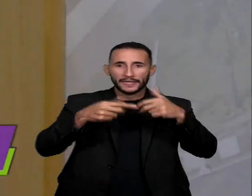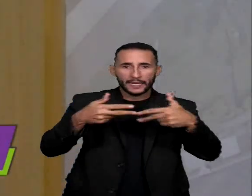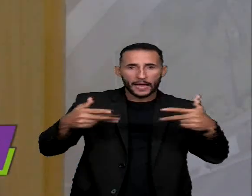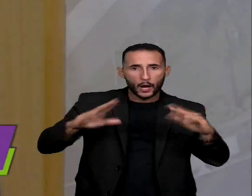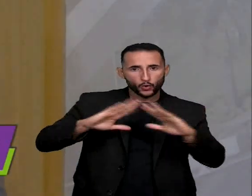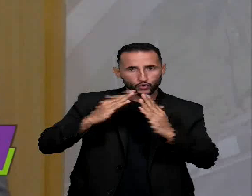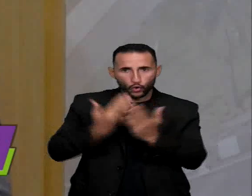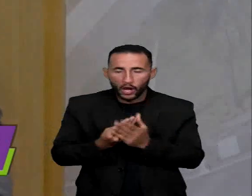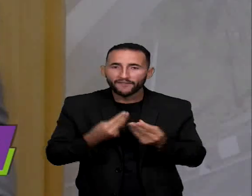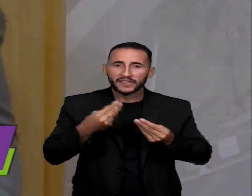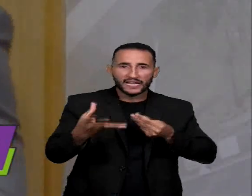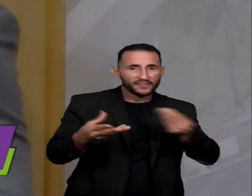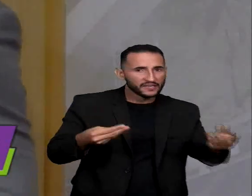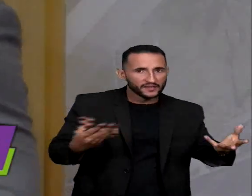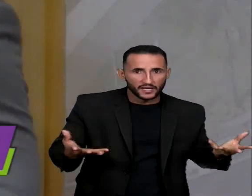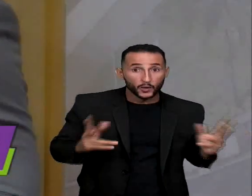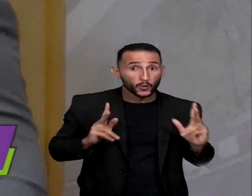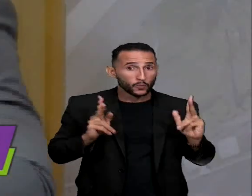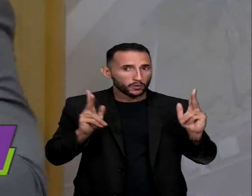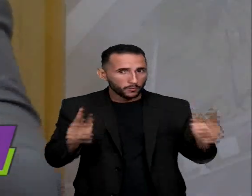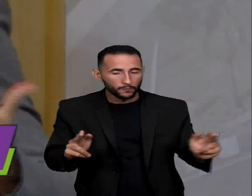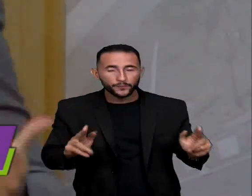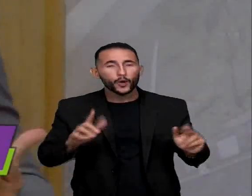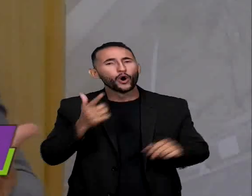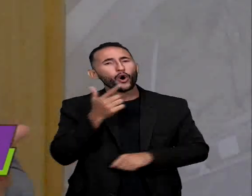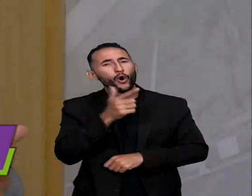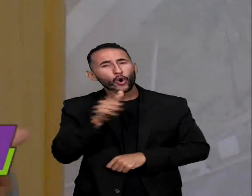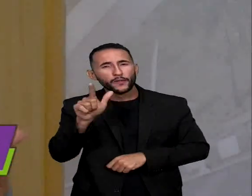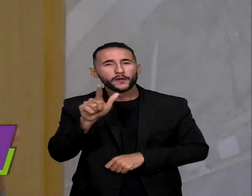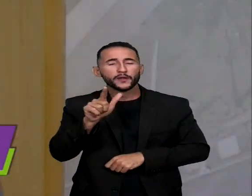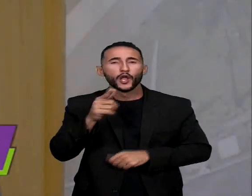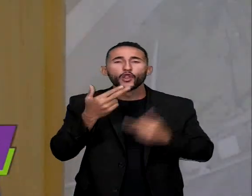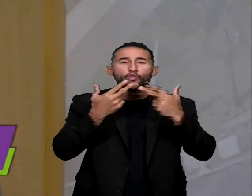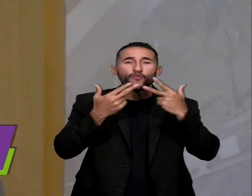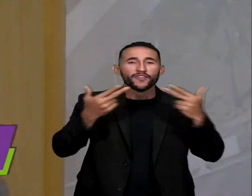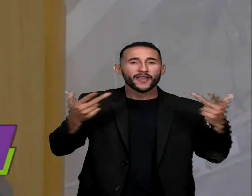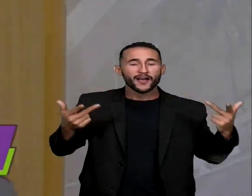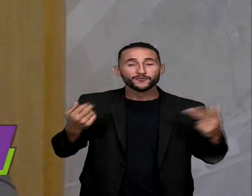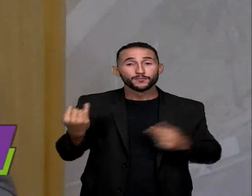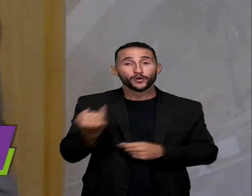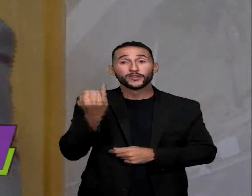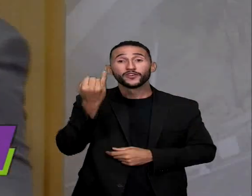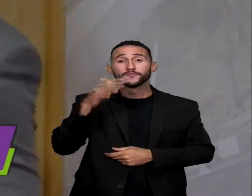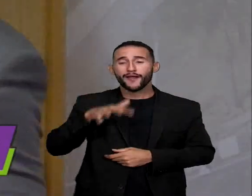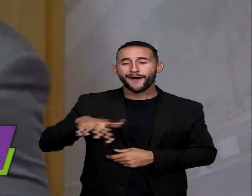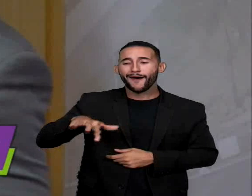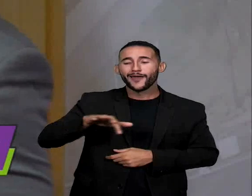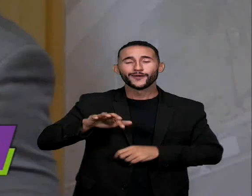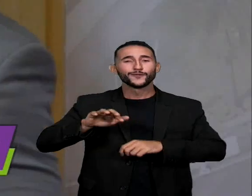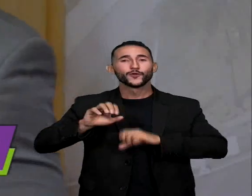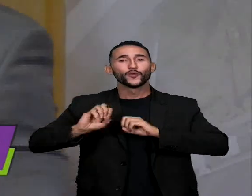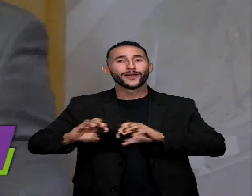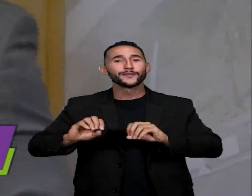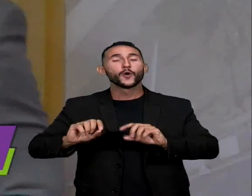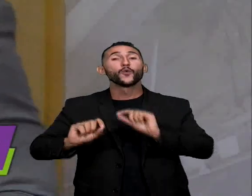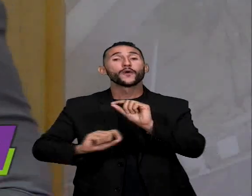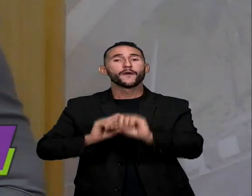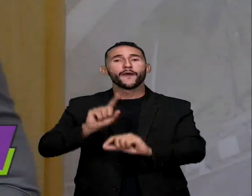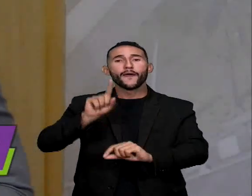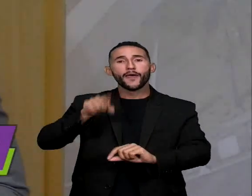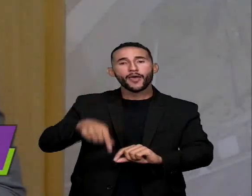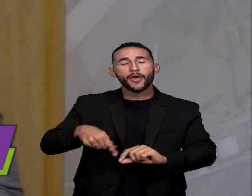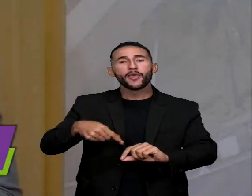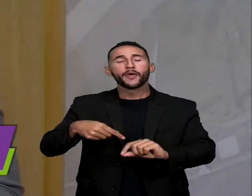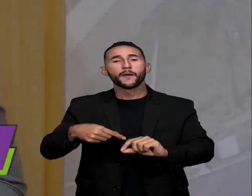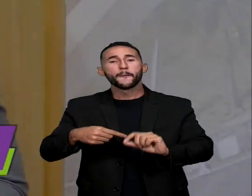escolas municipais n outra notícia importantíssima para educação é a consolidação né no nosso